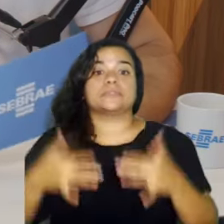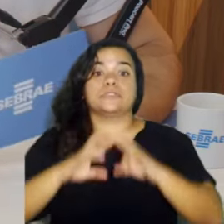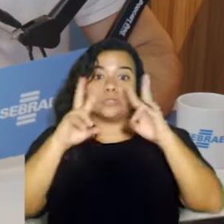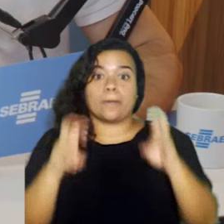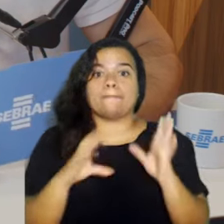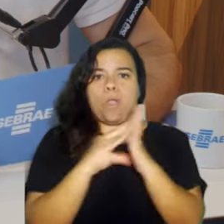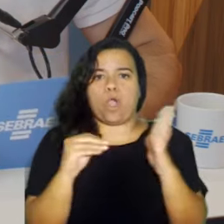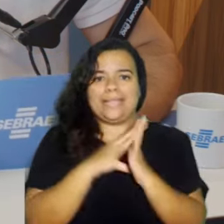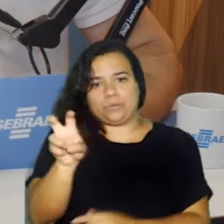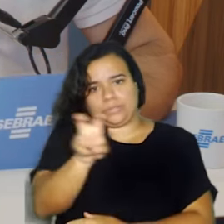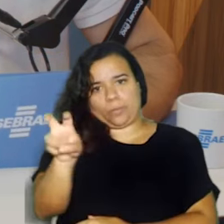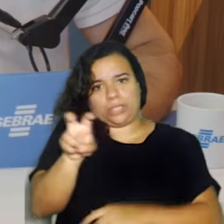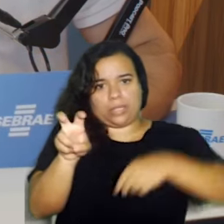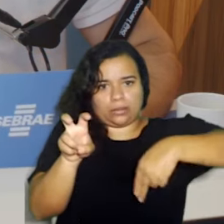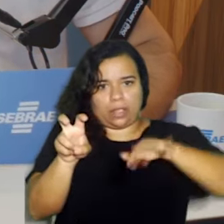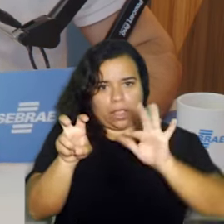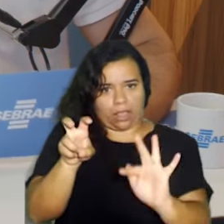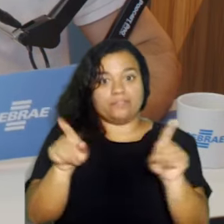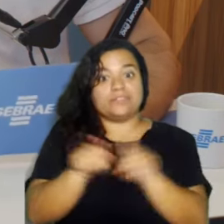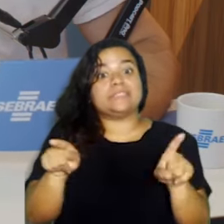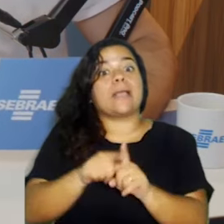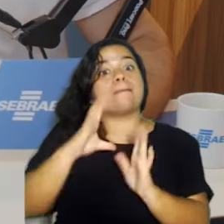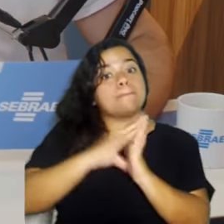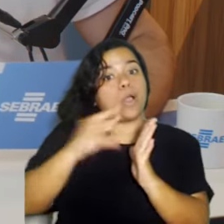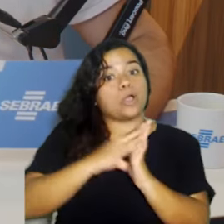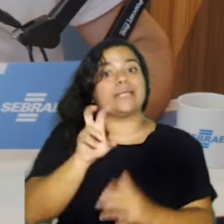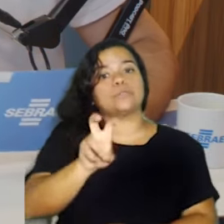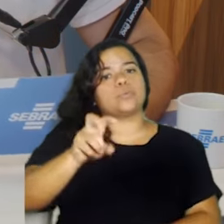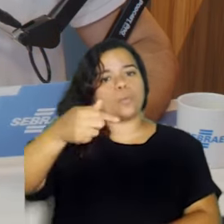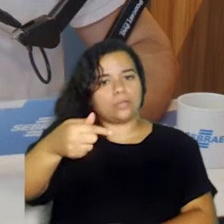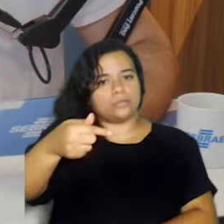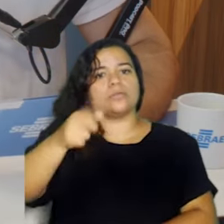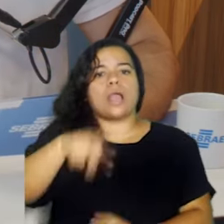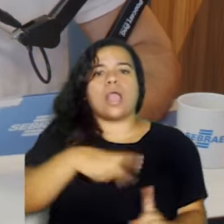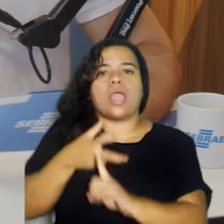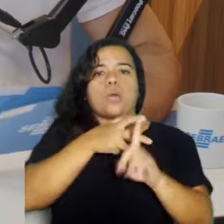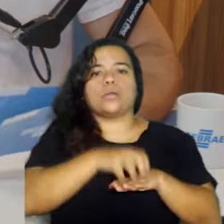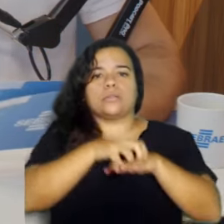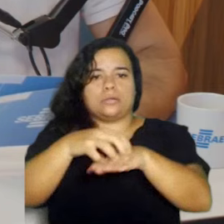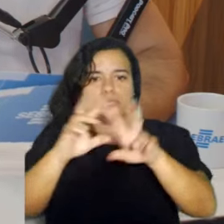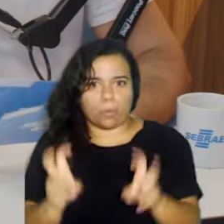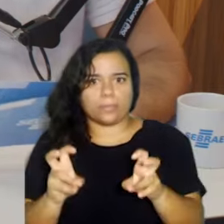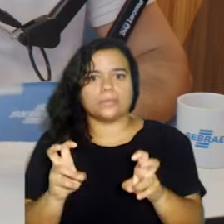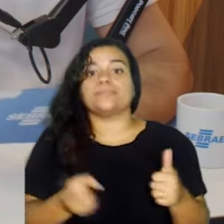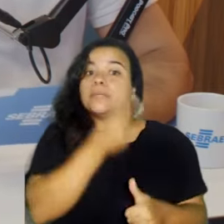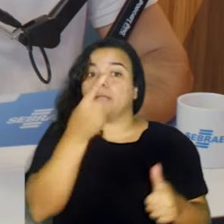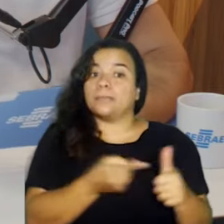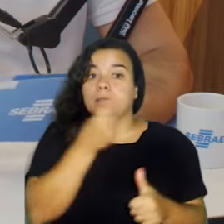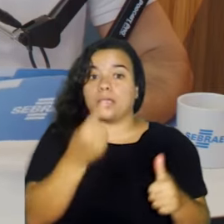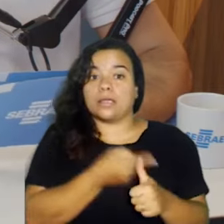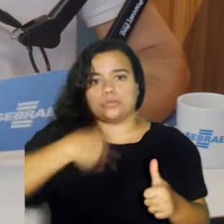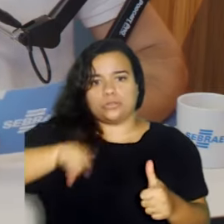de nota fiscal modelo 55 reforçando e modelo 57 que é o conhecimento de transporte né E no primeiro videocast a gente falou algumas